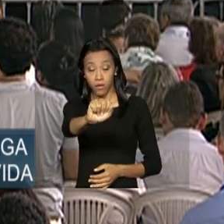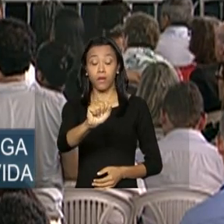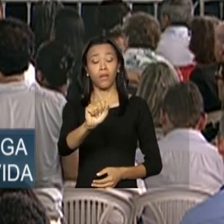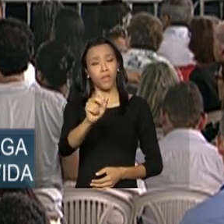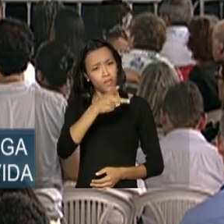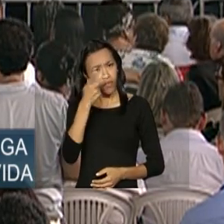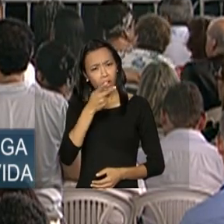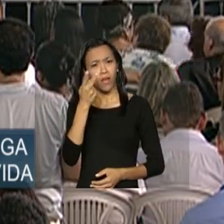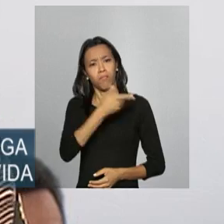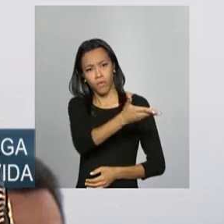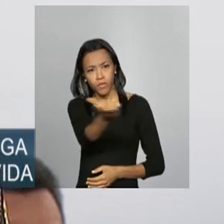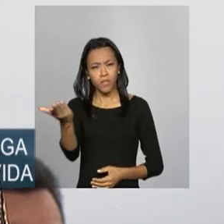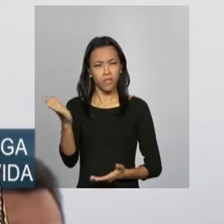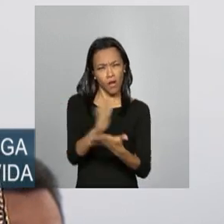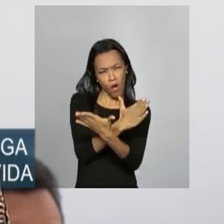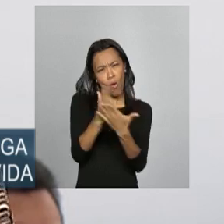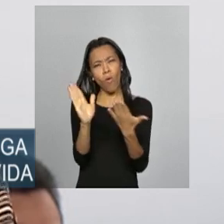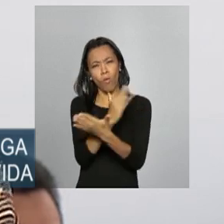algumas coisas.